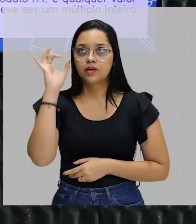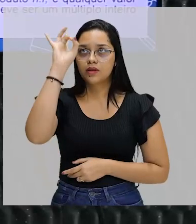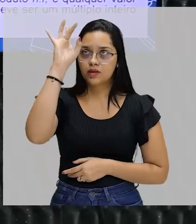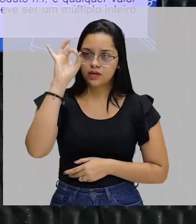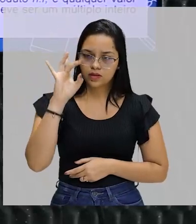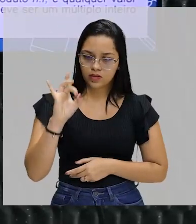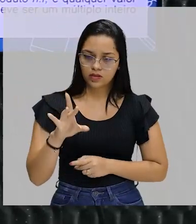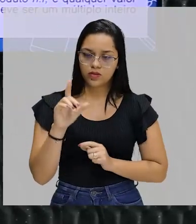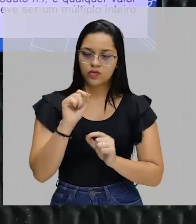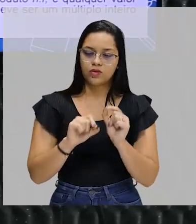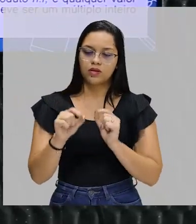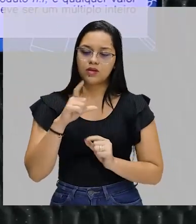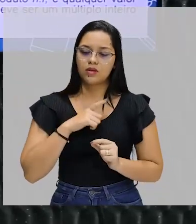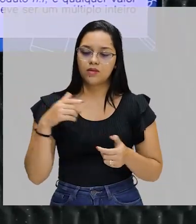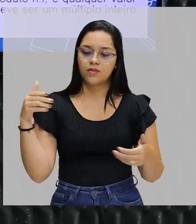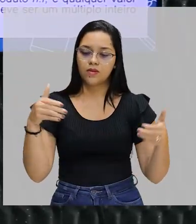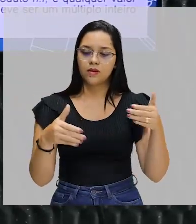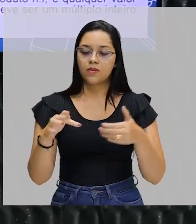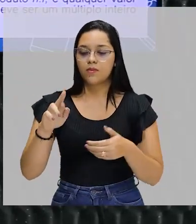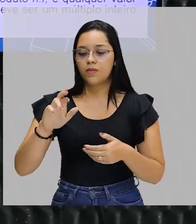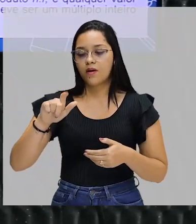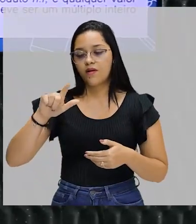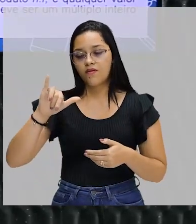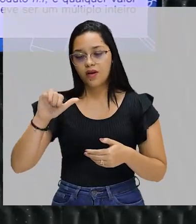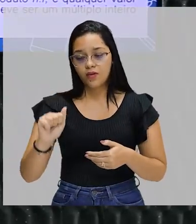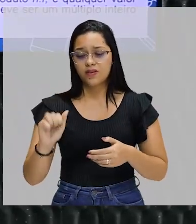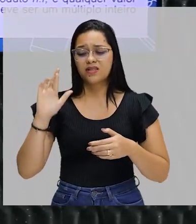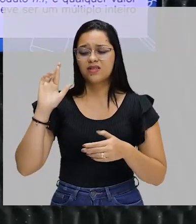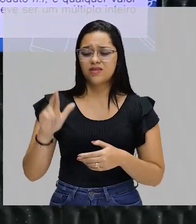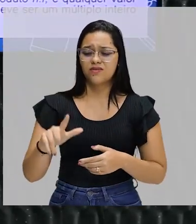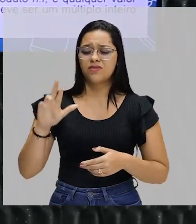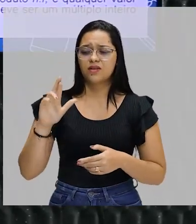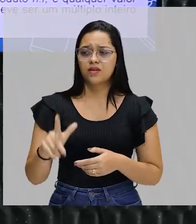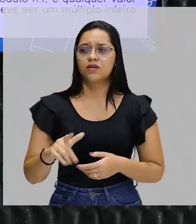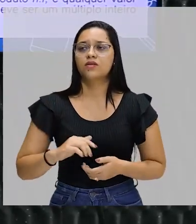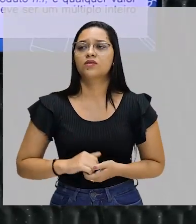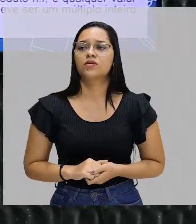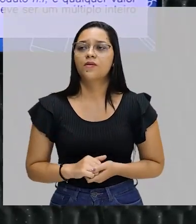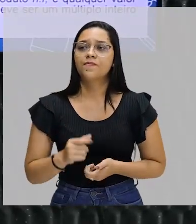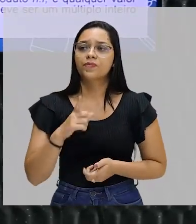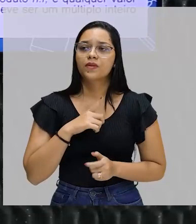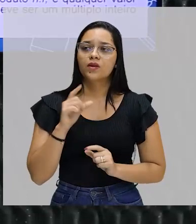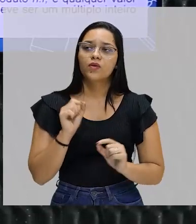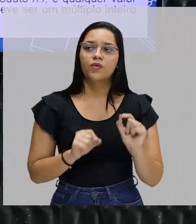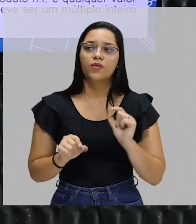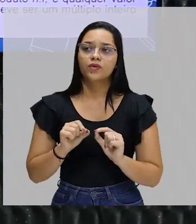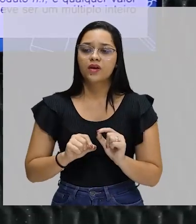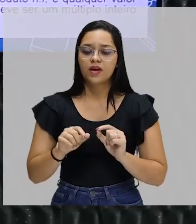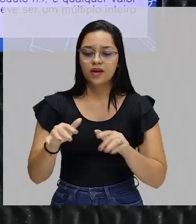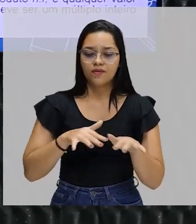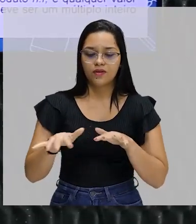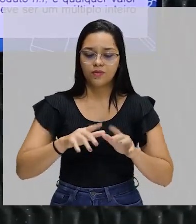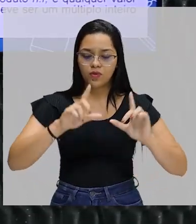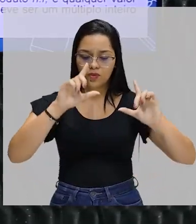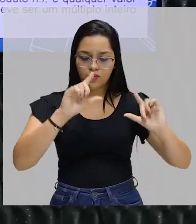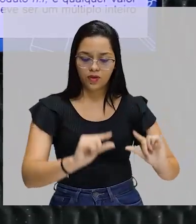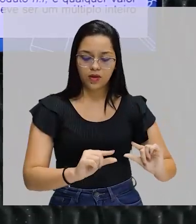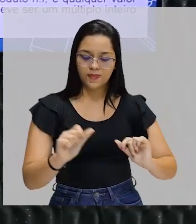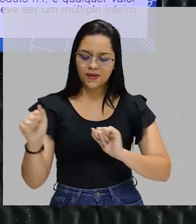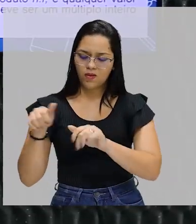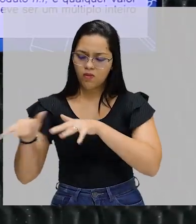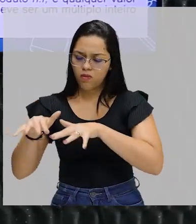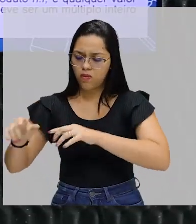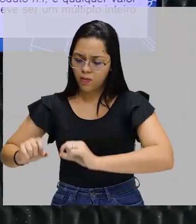nós temos uma frequência de vibração diferente. Ok? Tem aquelas que vibram menos e aquelas que